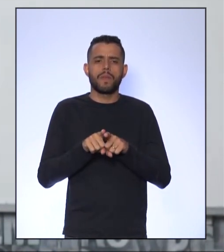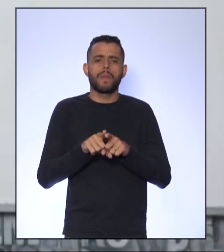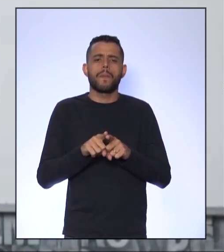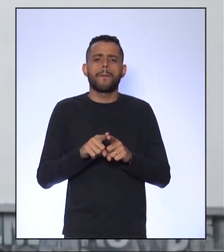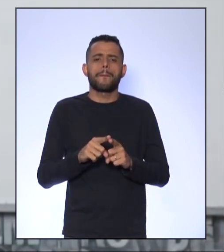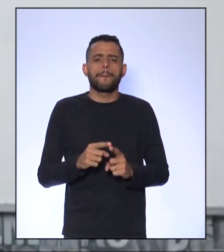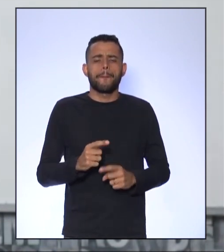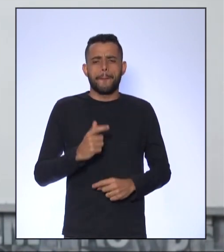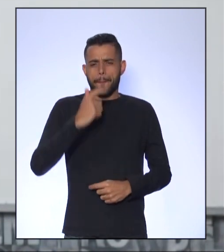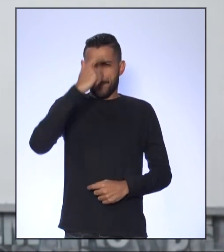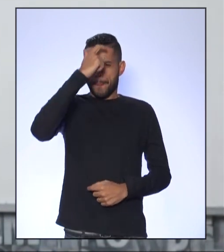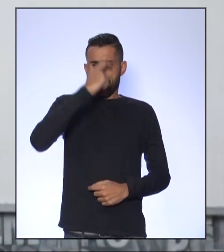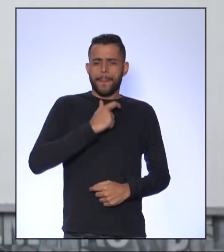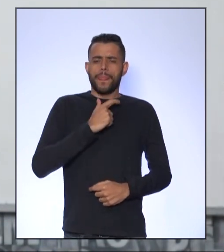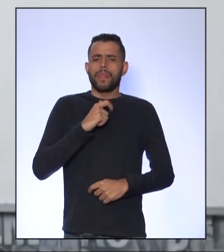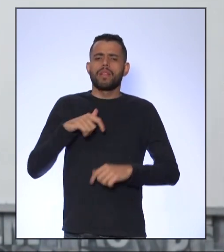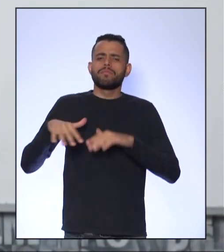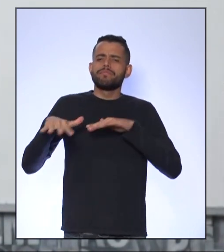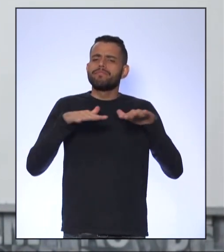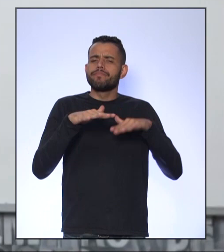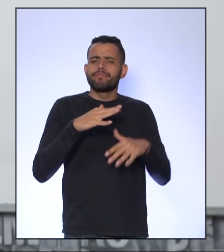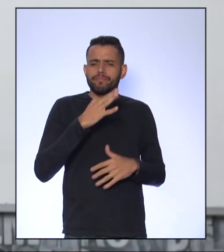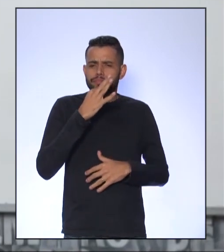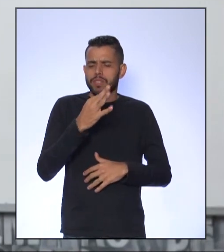um pouquinho de lado. Por quê?